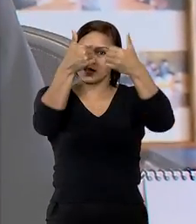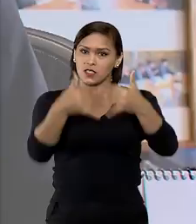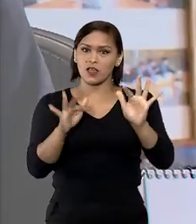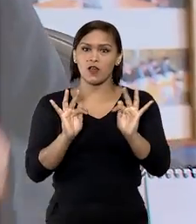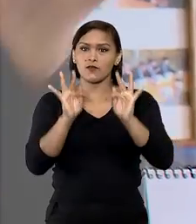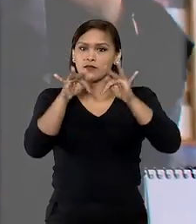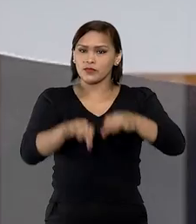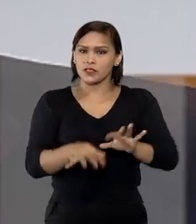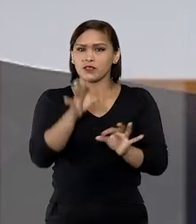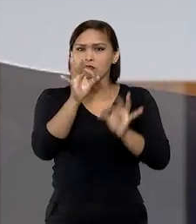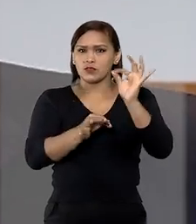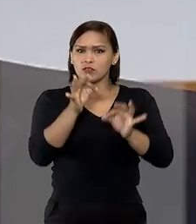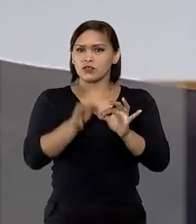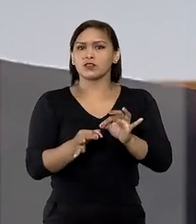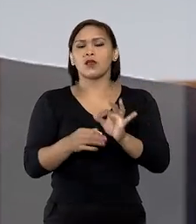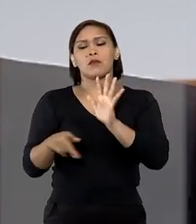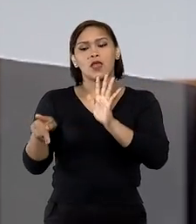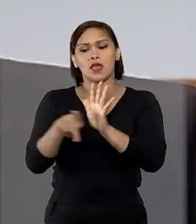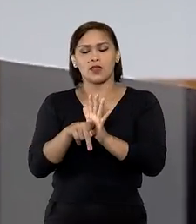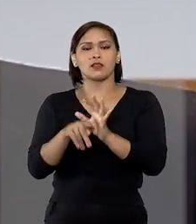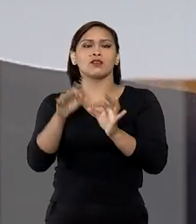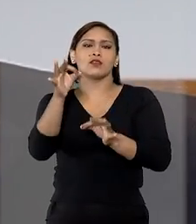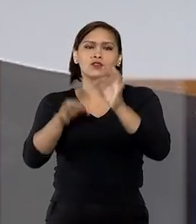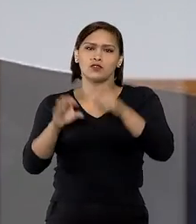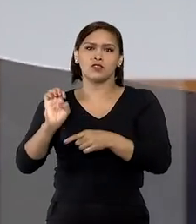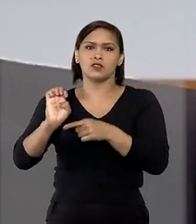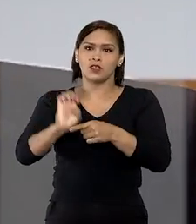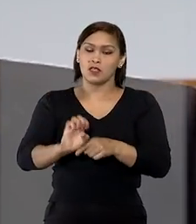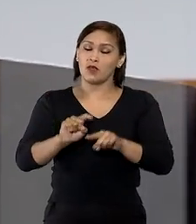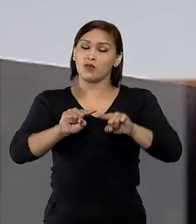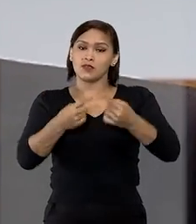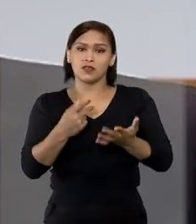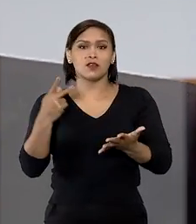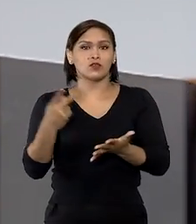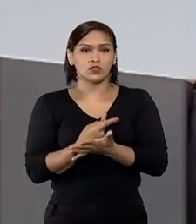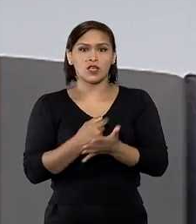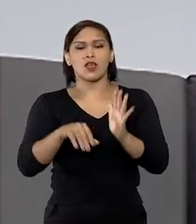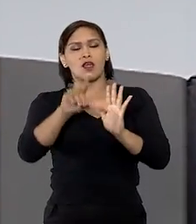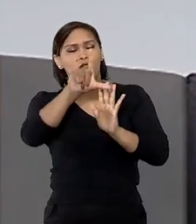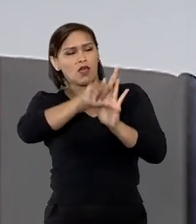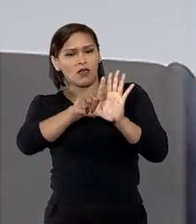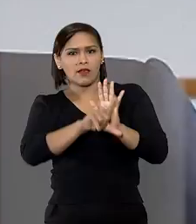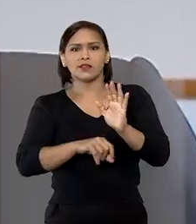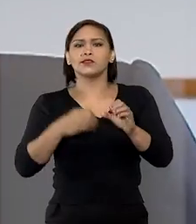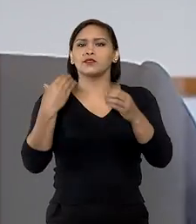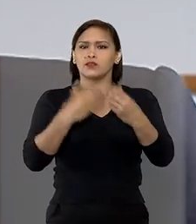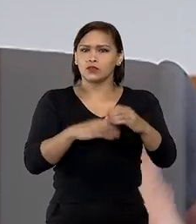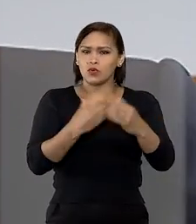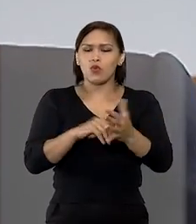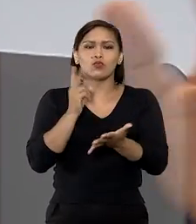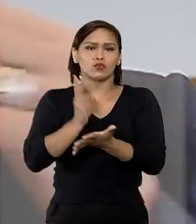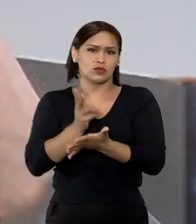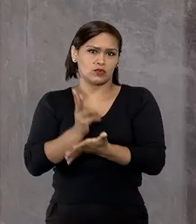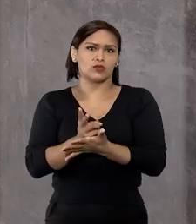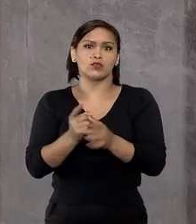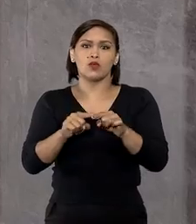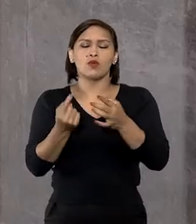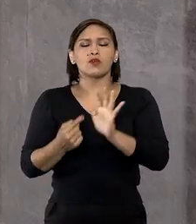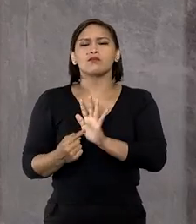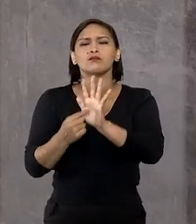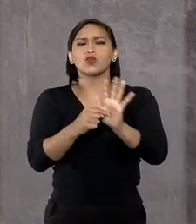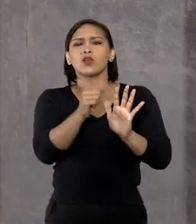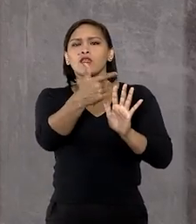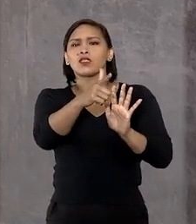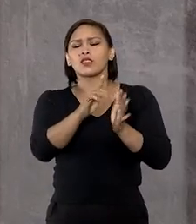explicou que ao final do julgamento na justiça estadual Caso seja reconhecida a legalidade do edital o concurso vai continuar